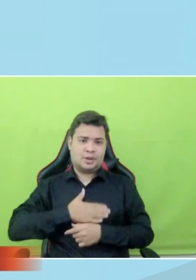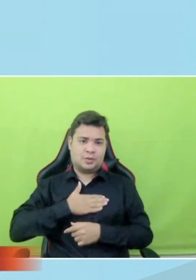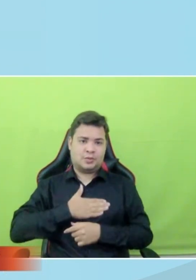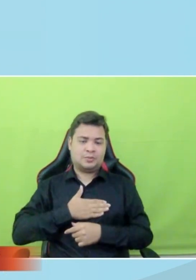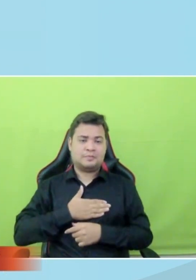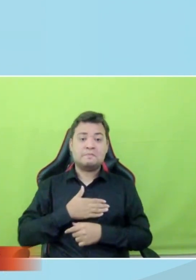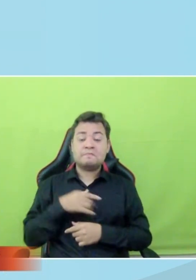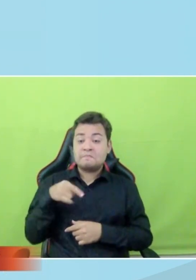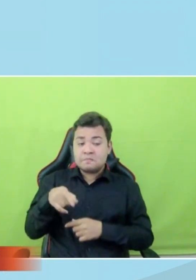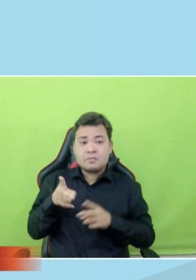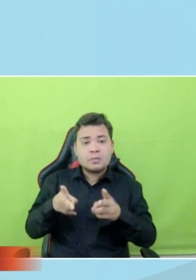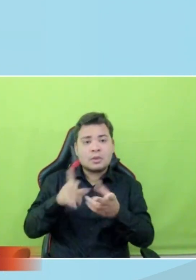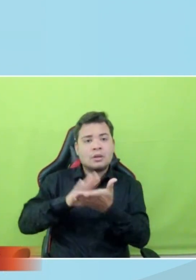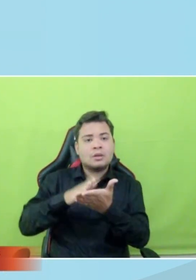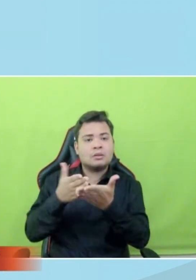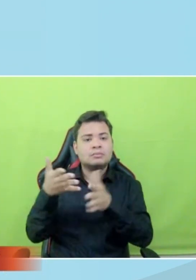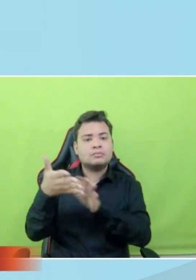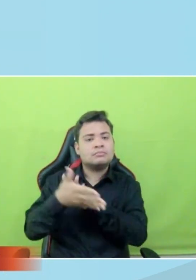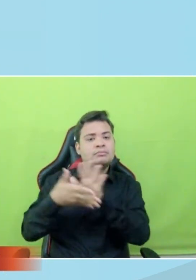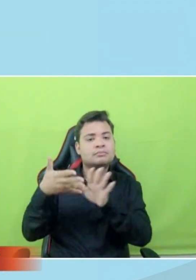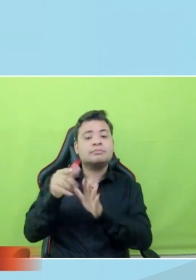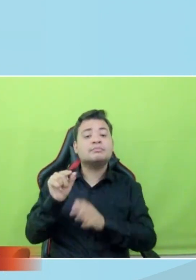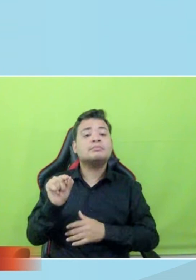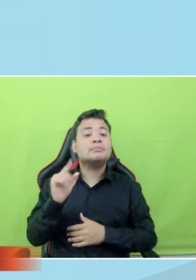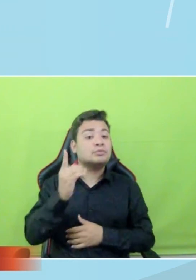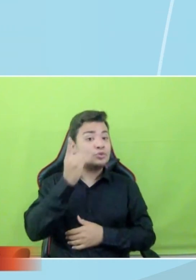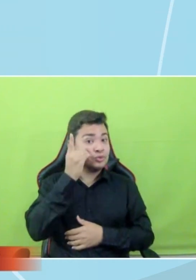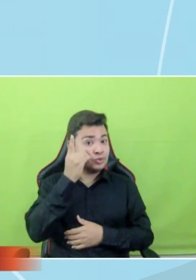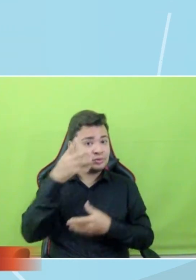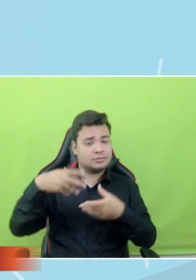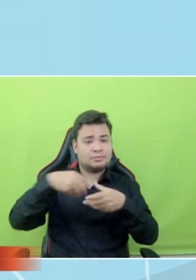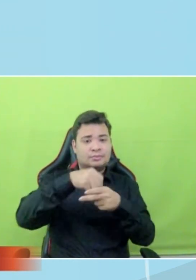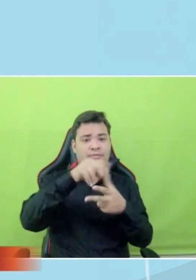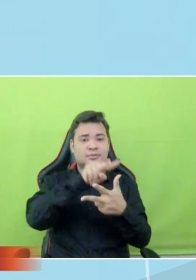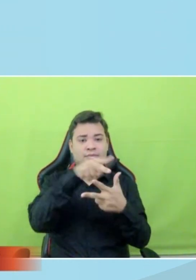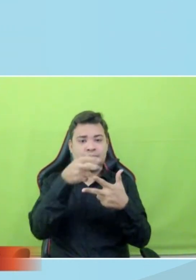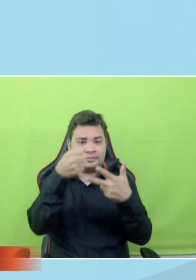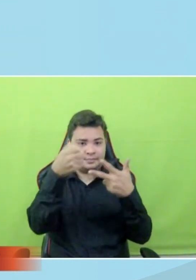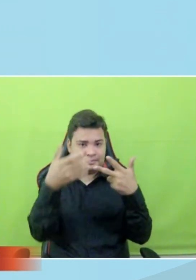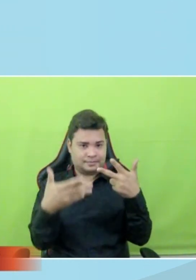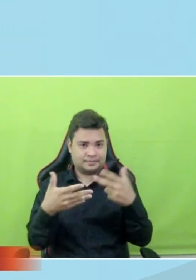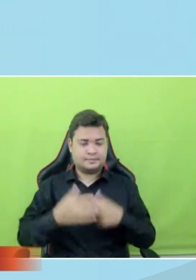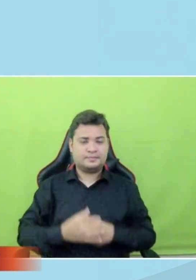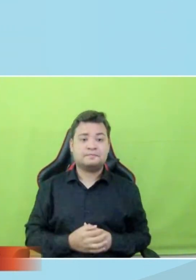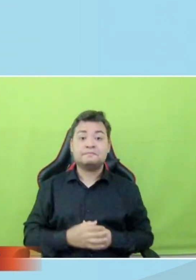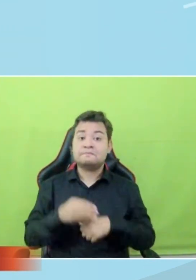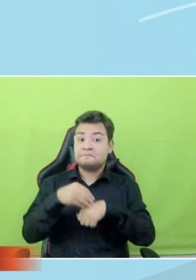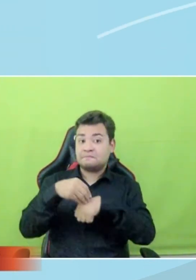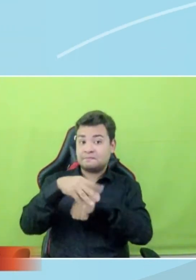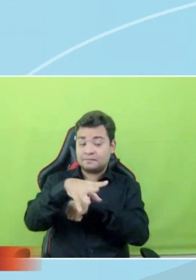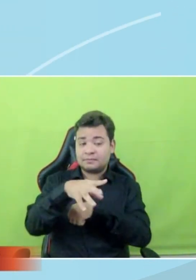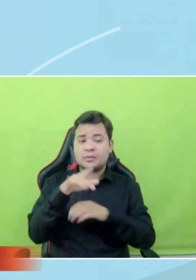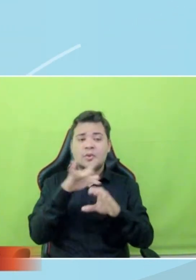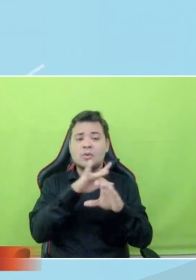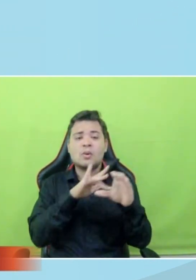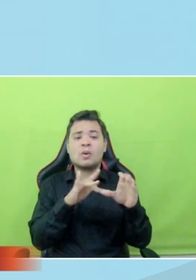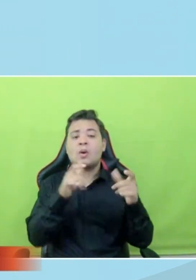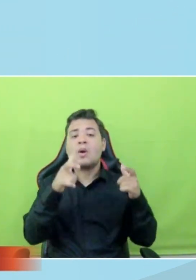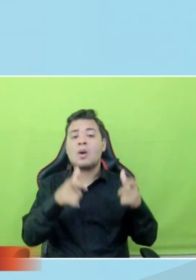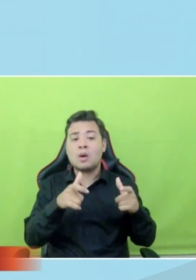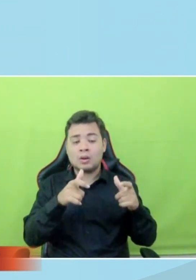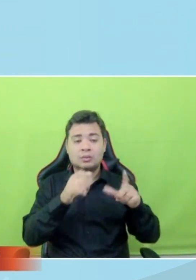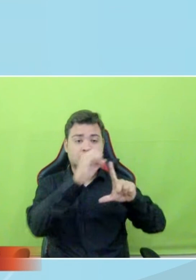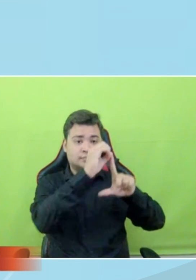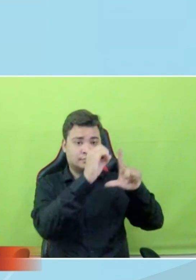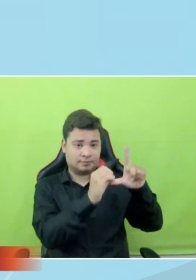pelo Diogo Marques, integrante do Labitave. E lembrando a você que o Conexões é exibido na TV UFG, canal 15.1